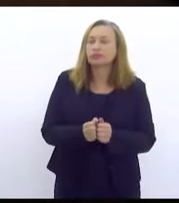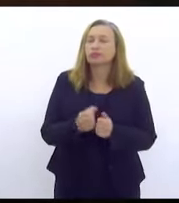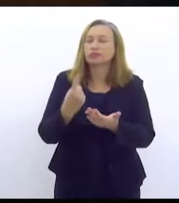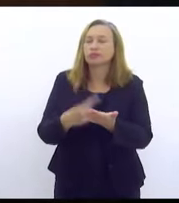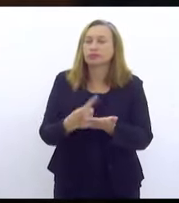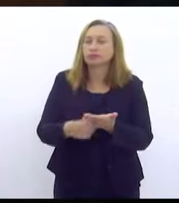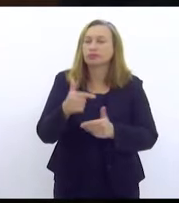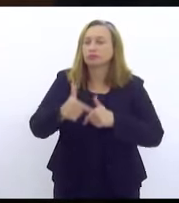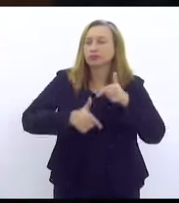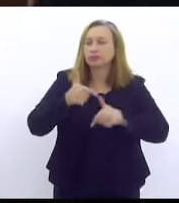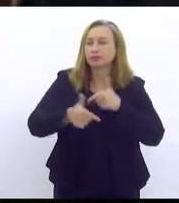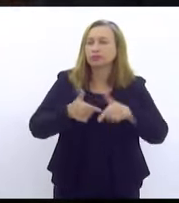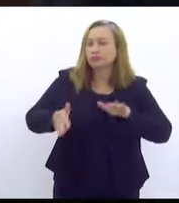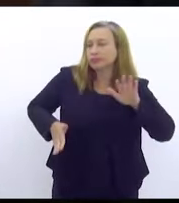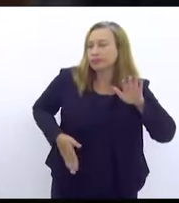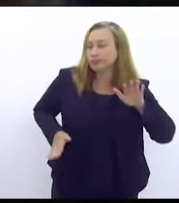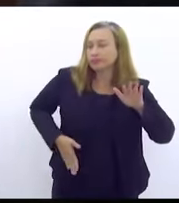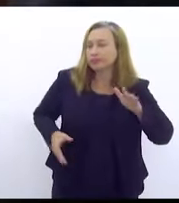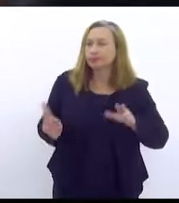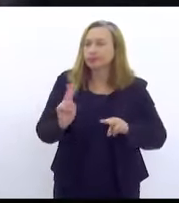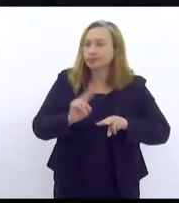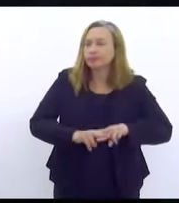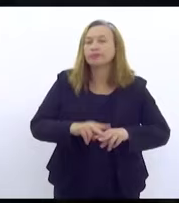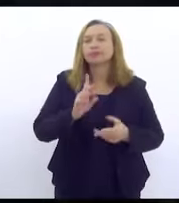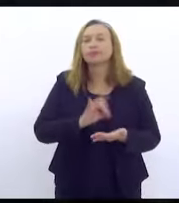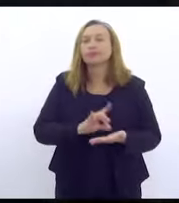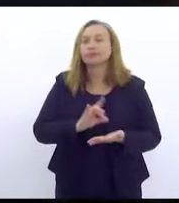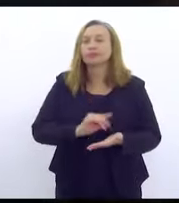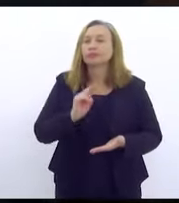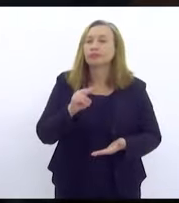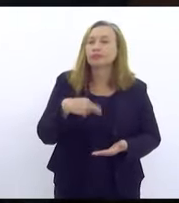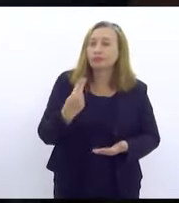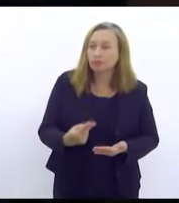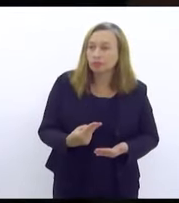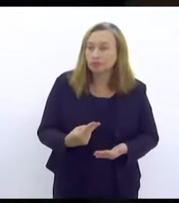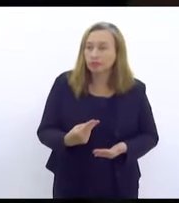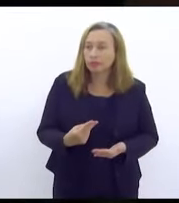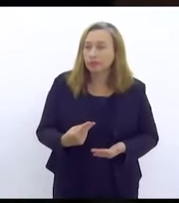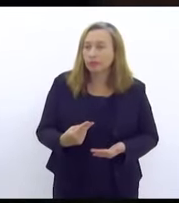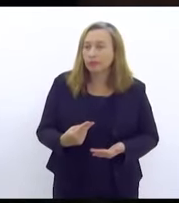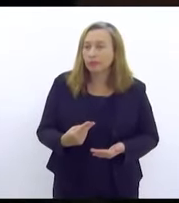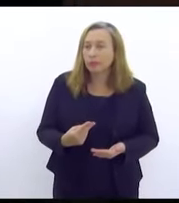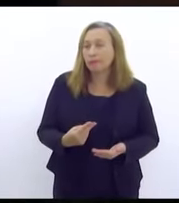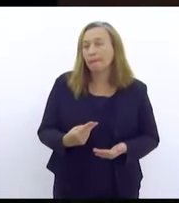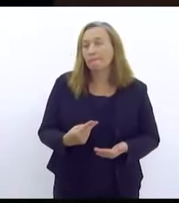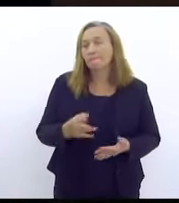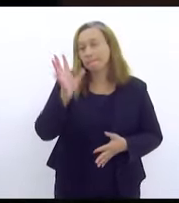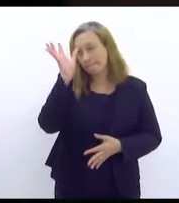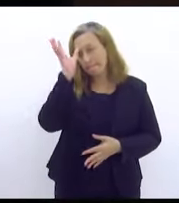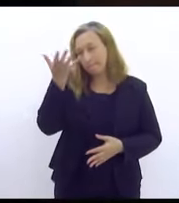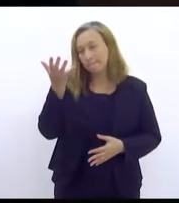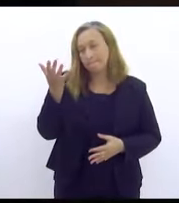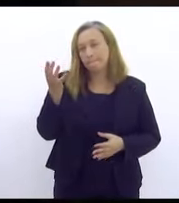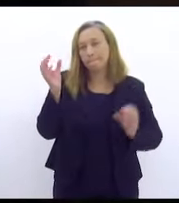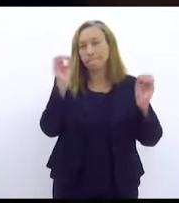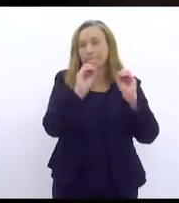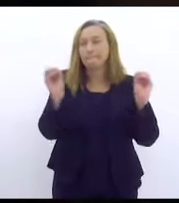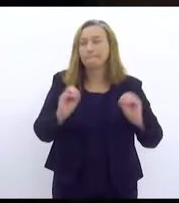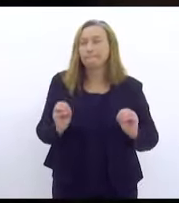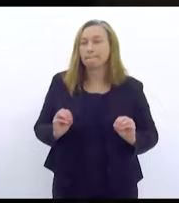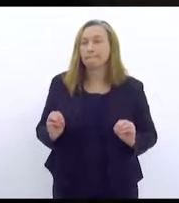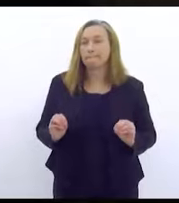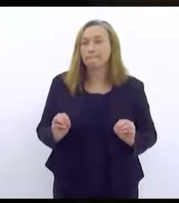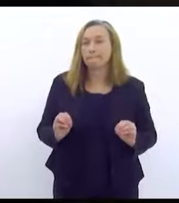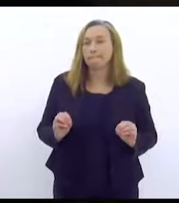acordo para que esses vagabundos fiquem presos de verdade, ou então não se vai resolver a segurança pública